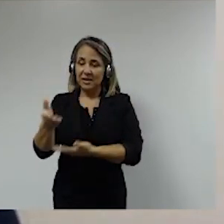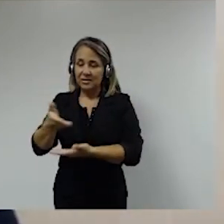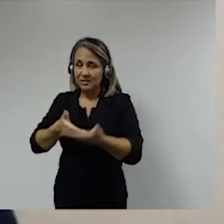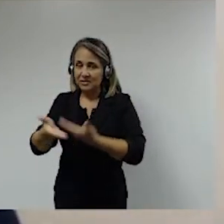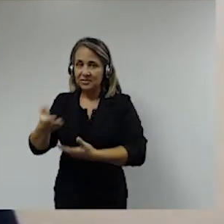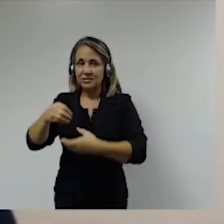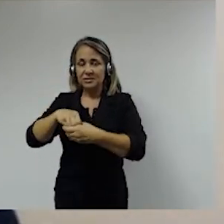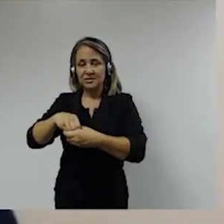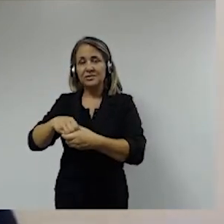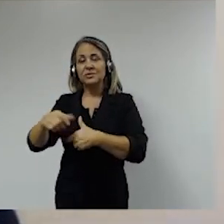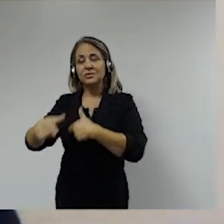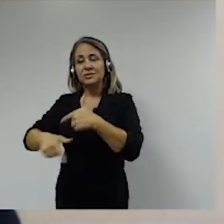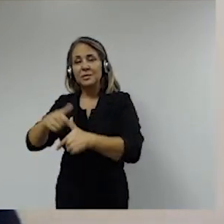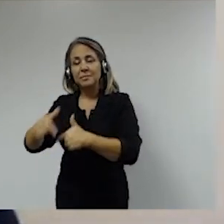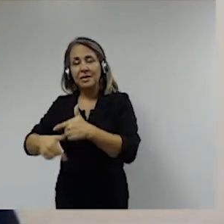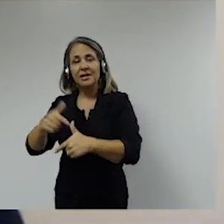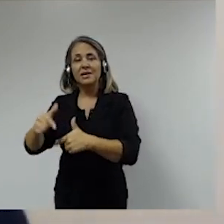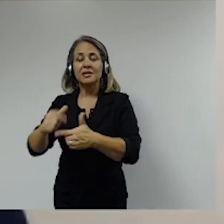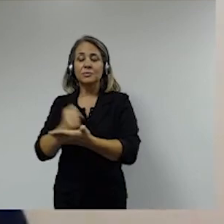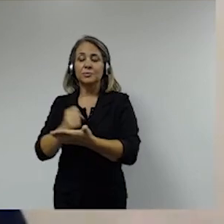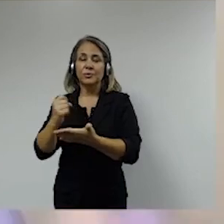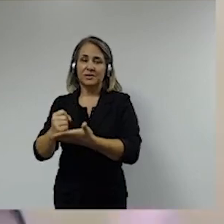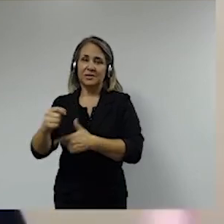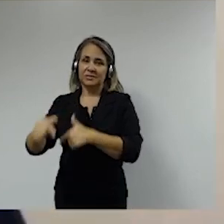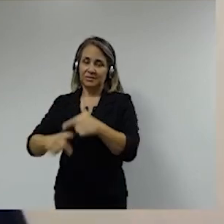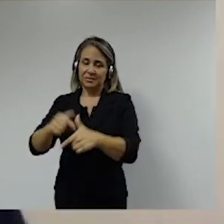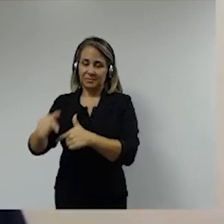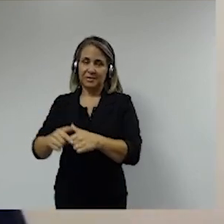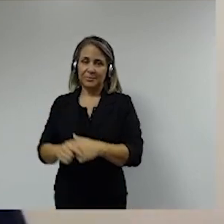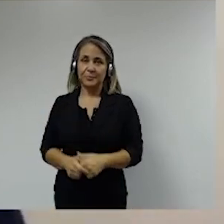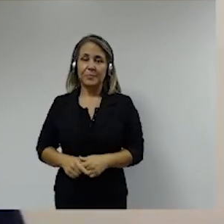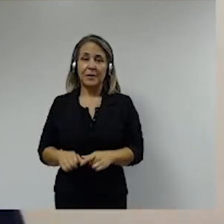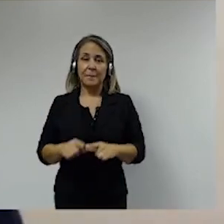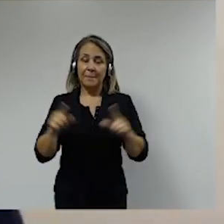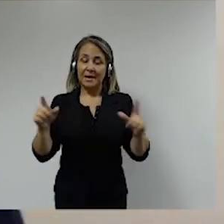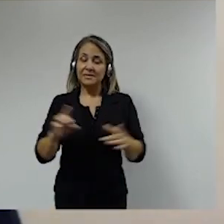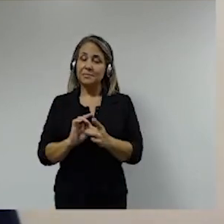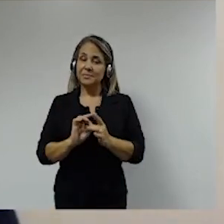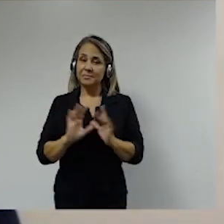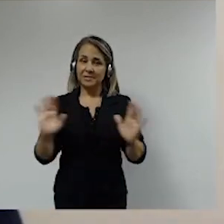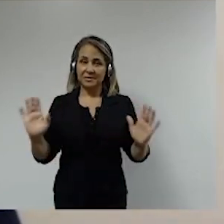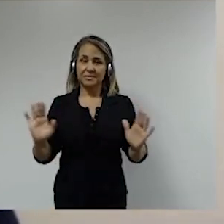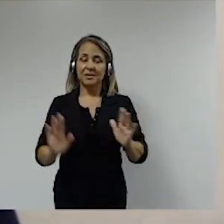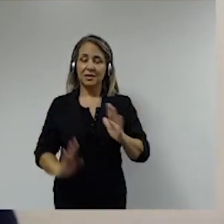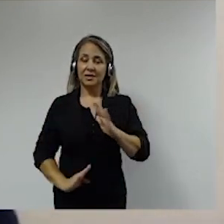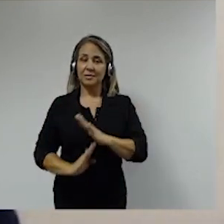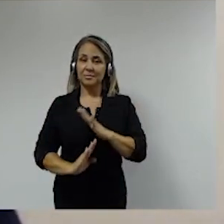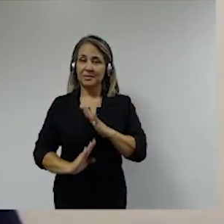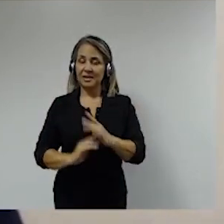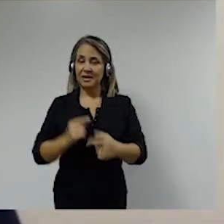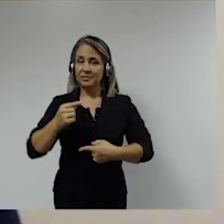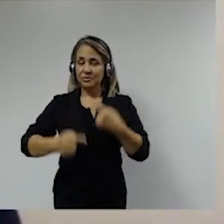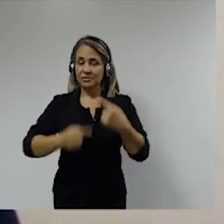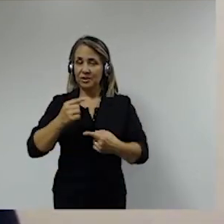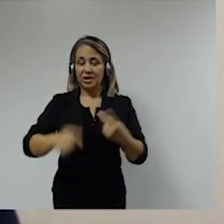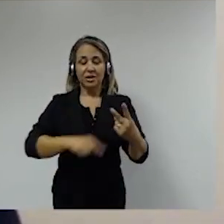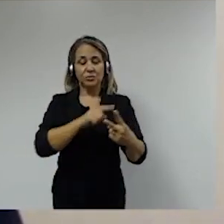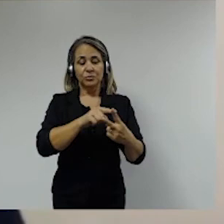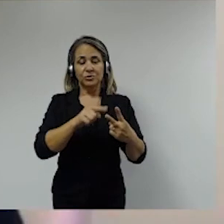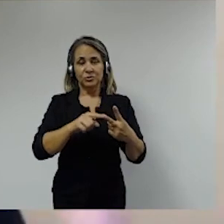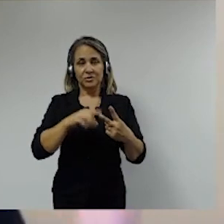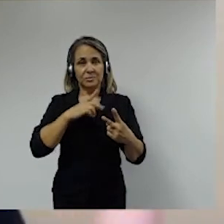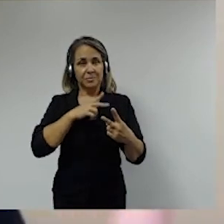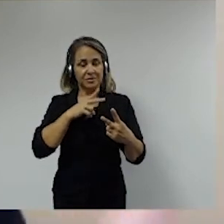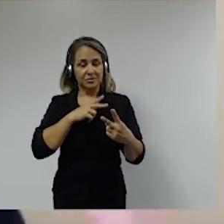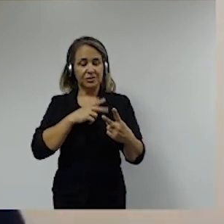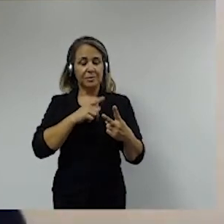trabalho, no âmbito dos contratos de trabalho. Mas nos permitam limitar nossa discussão a 2 aspectos em particular. É